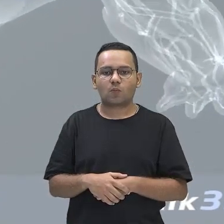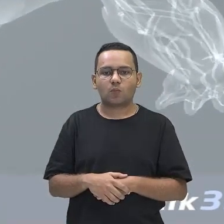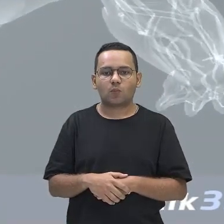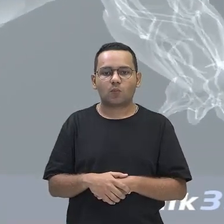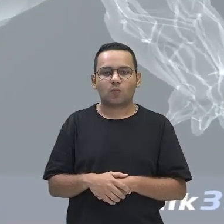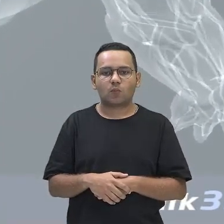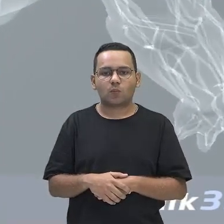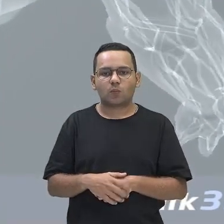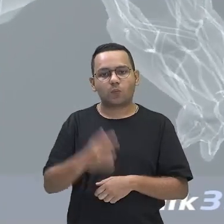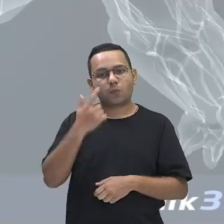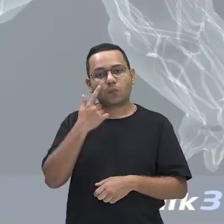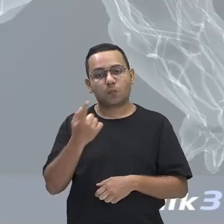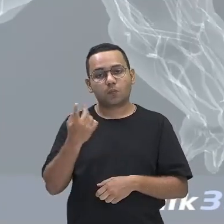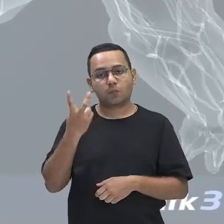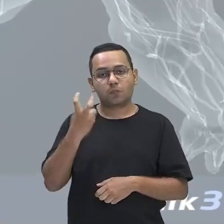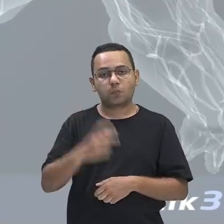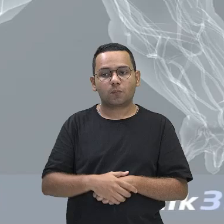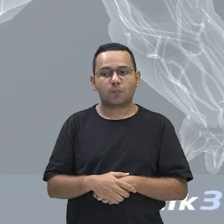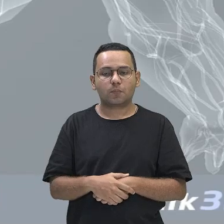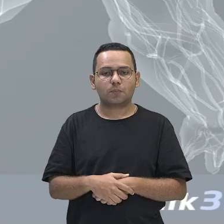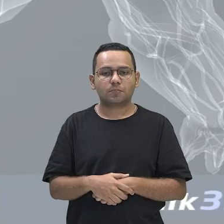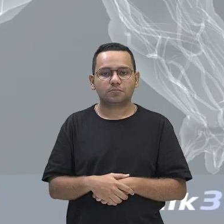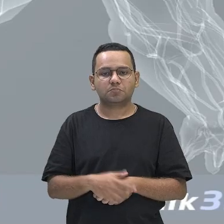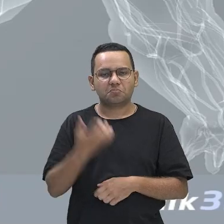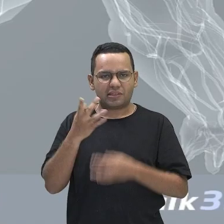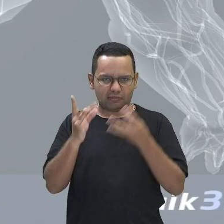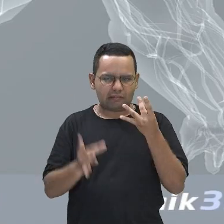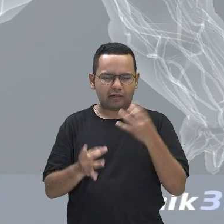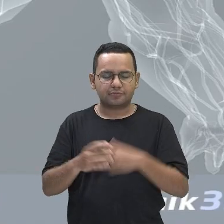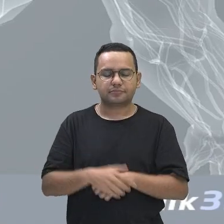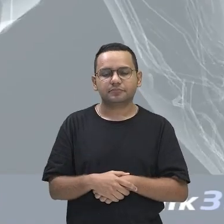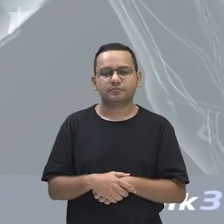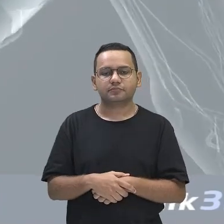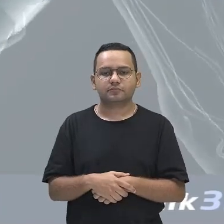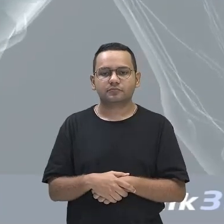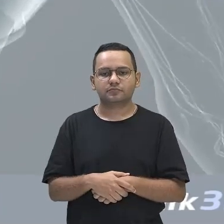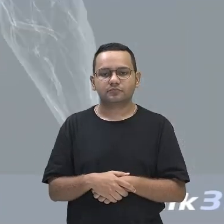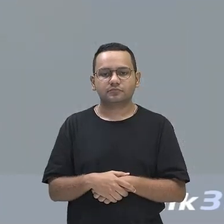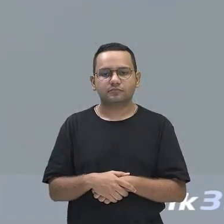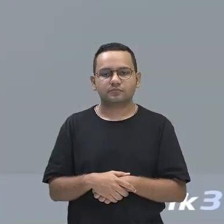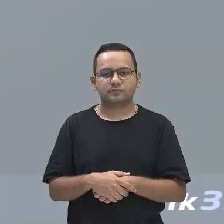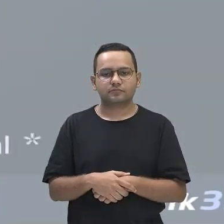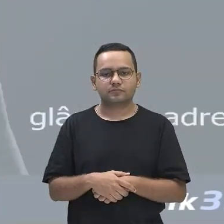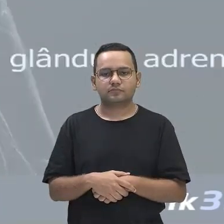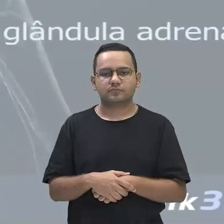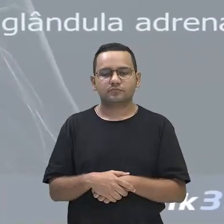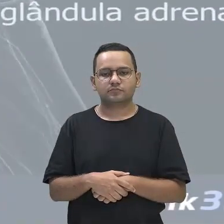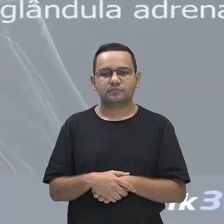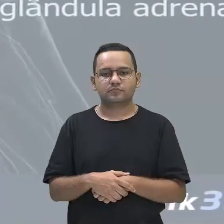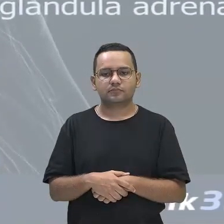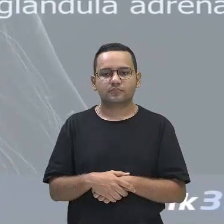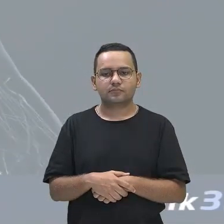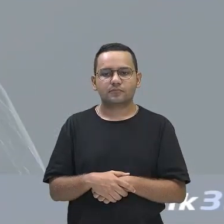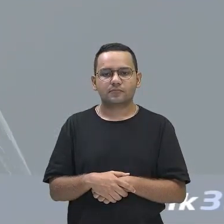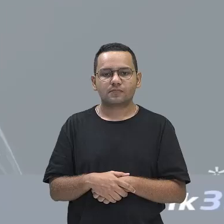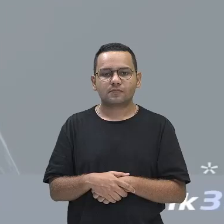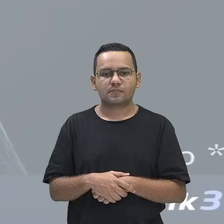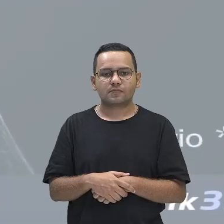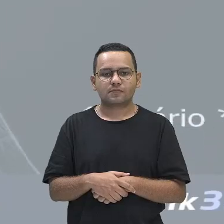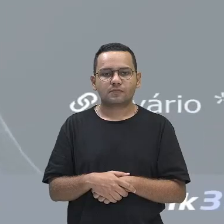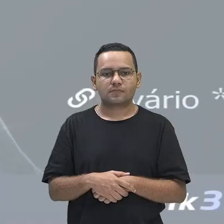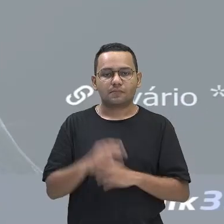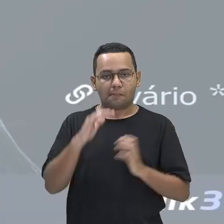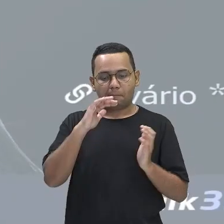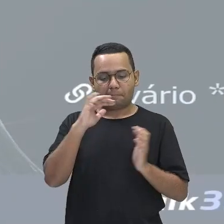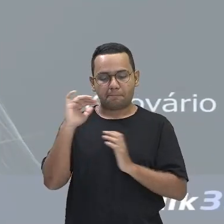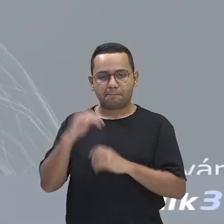Certo? Vejam aí, observem, como se a gente conseguisse ver a pessoa, né, através do corpo da pessoa. Agora, vejam a